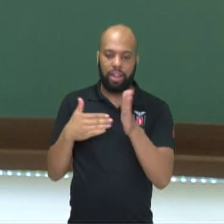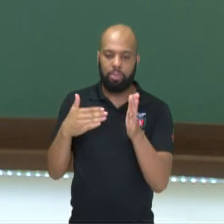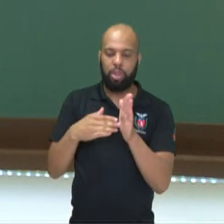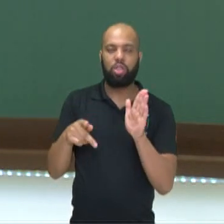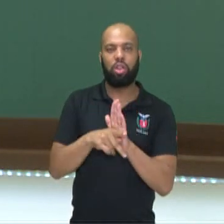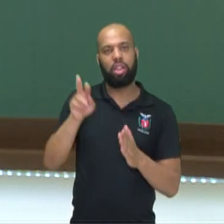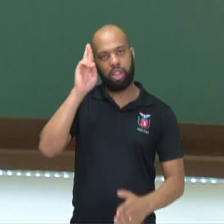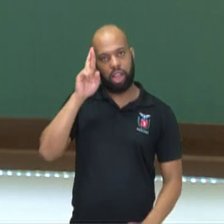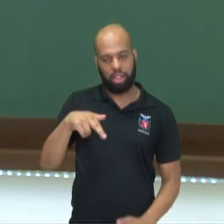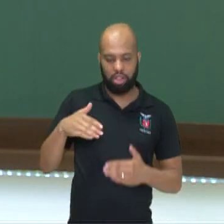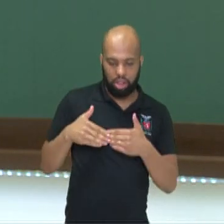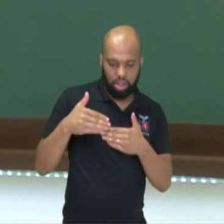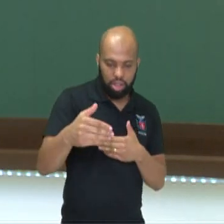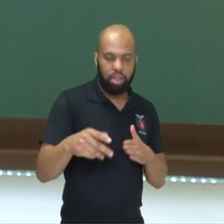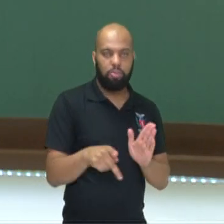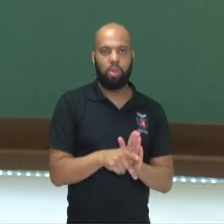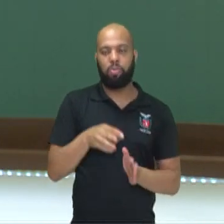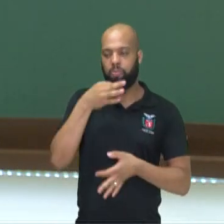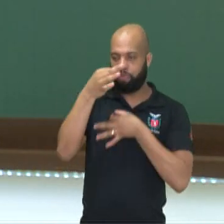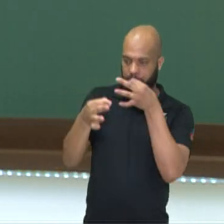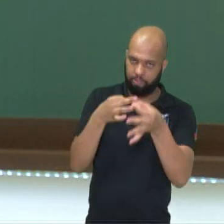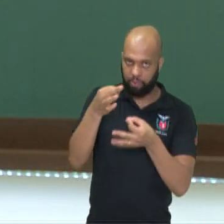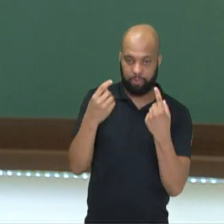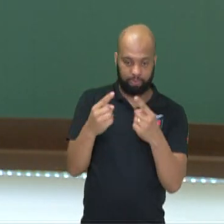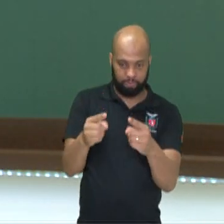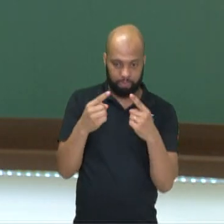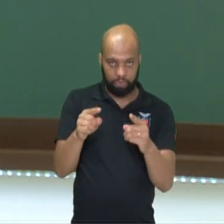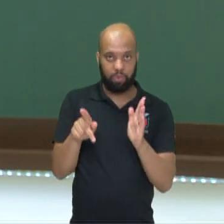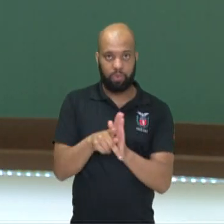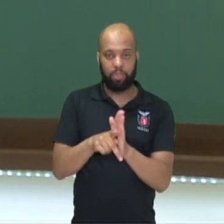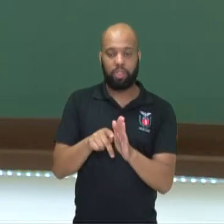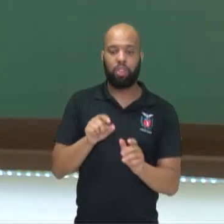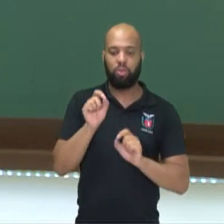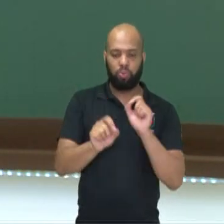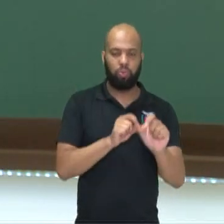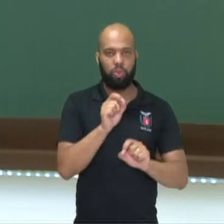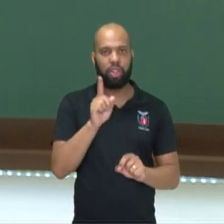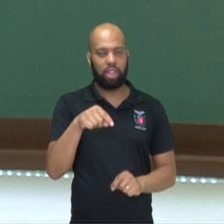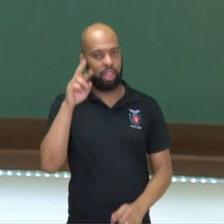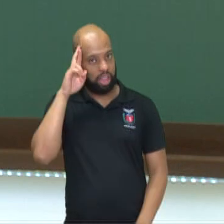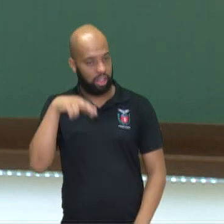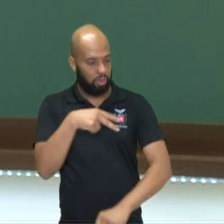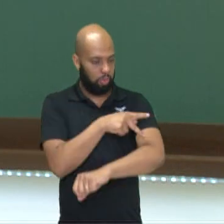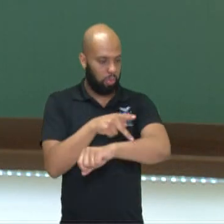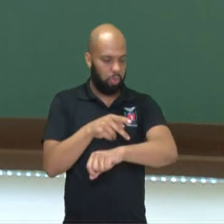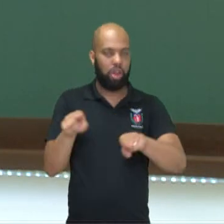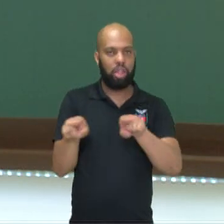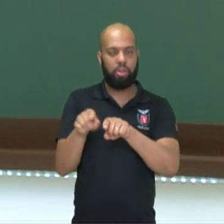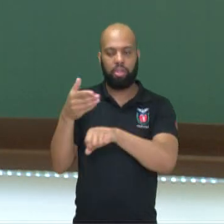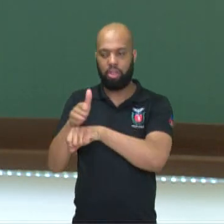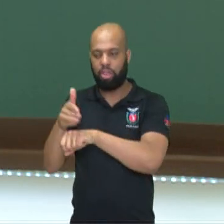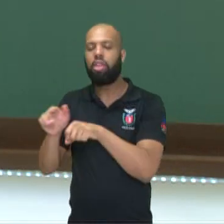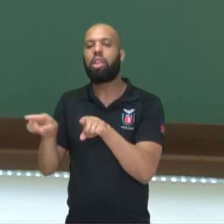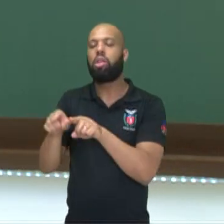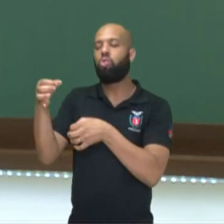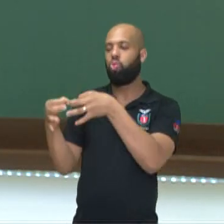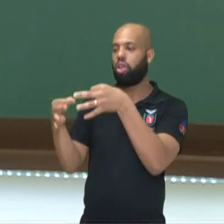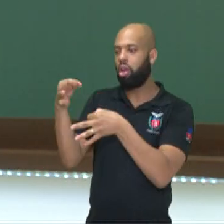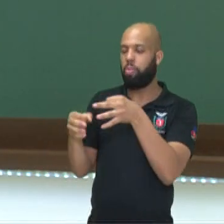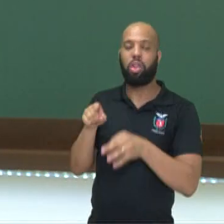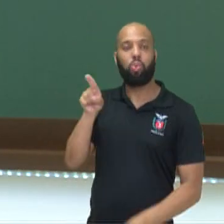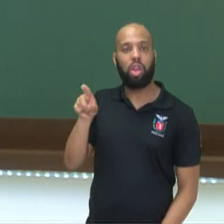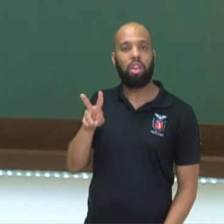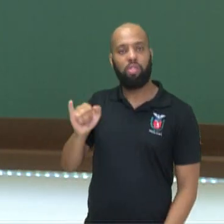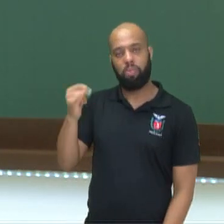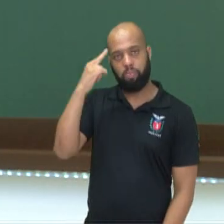a partir das suas críticas, tanto a crítica da razão pura, a crítica da razão prática e a crítica do juízo, ele vai